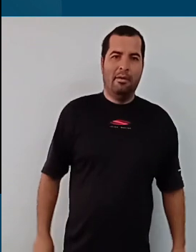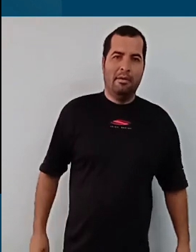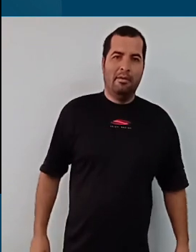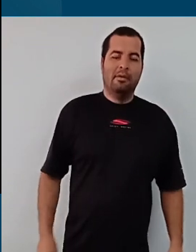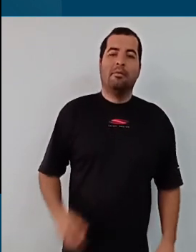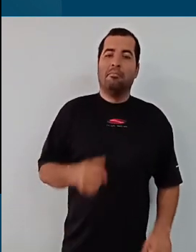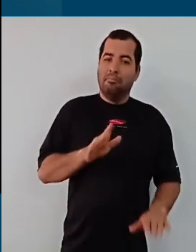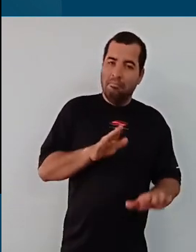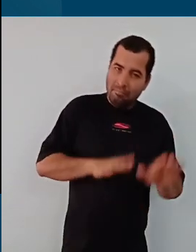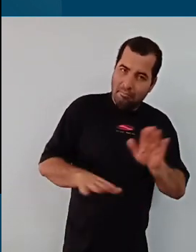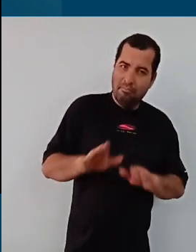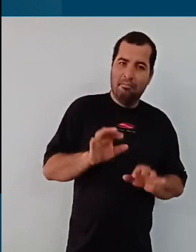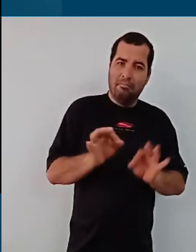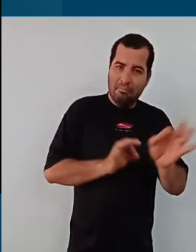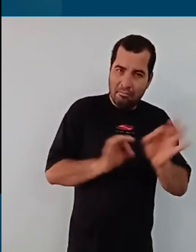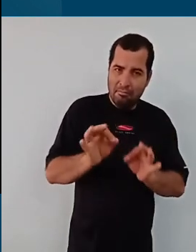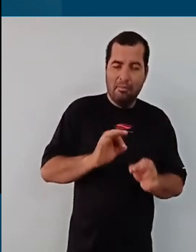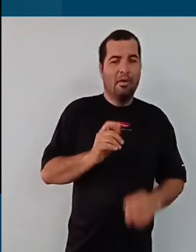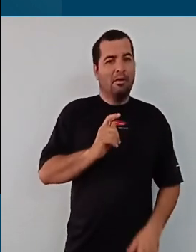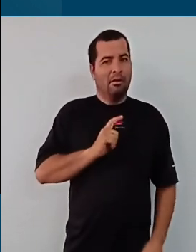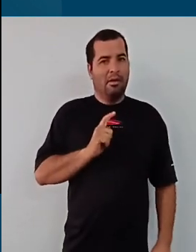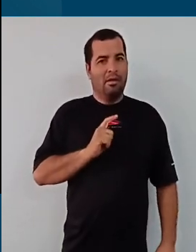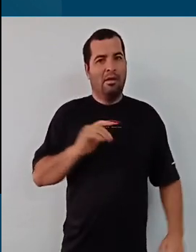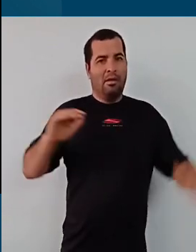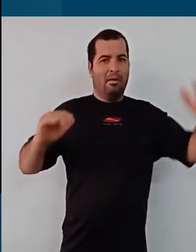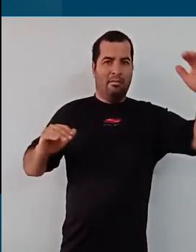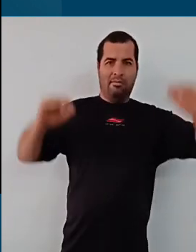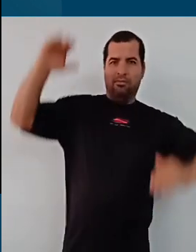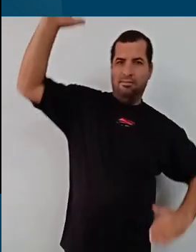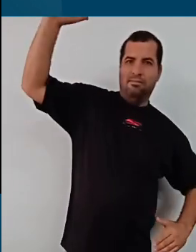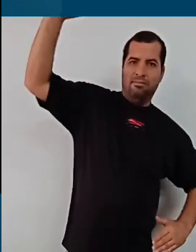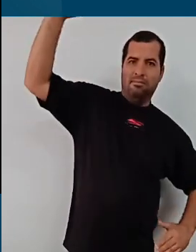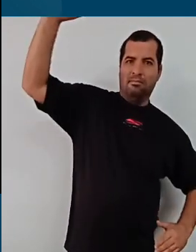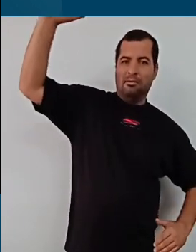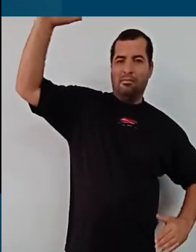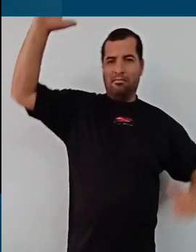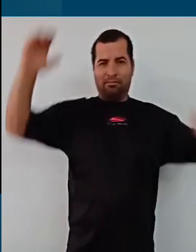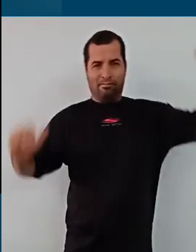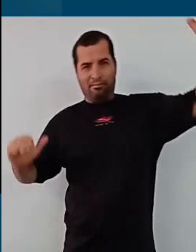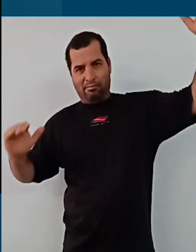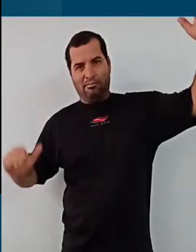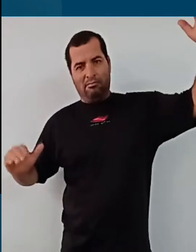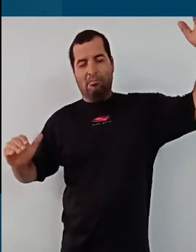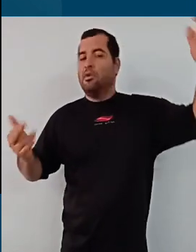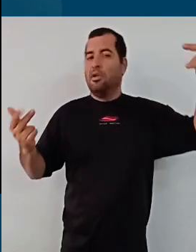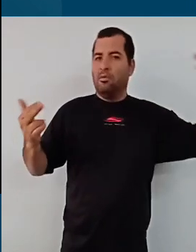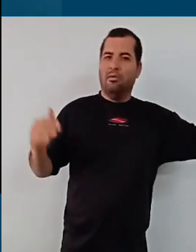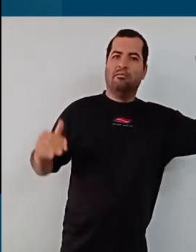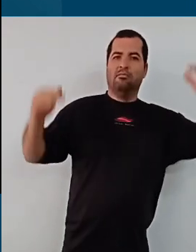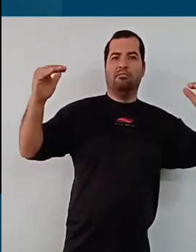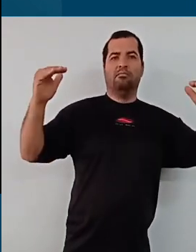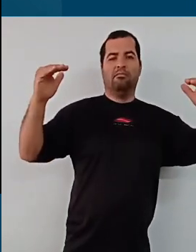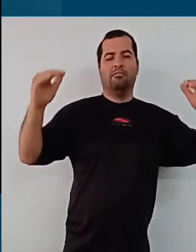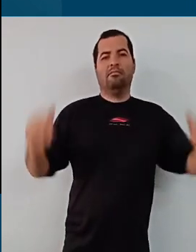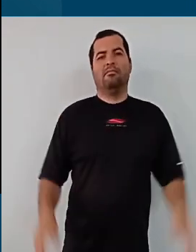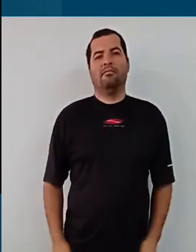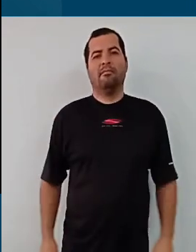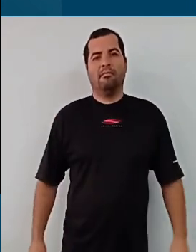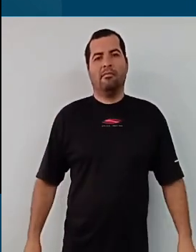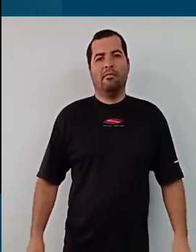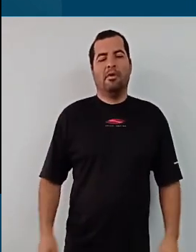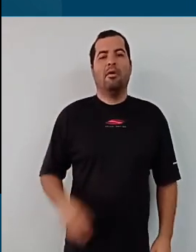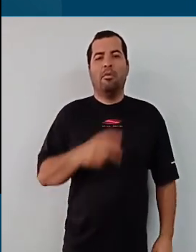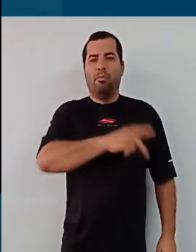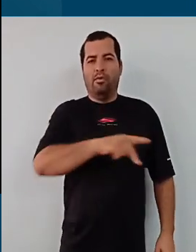Nós tivemos um momento extremo, e nós precisamos de uma solução extrema. E essa solução extrema o professor não